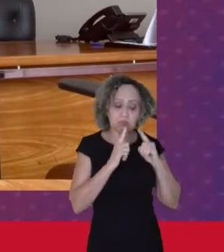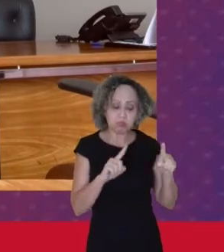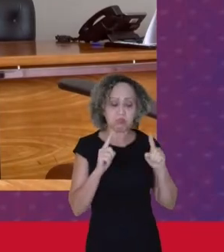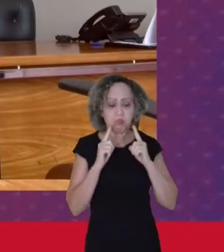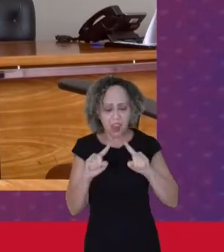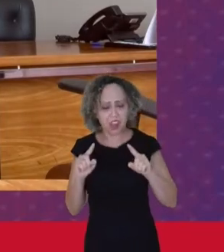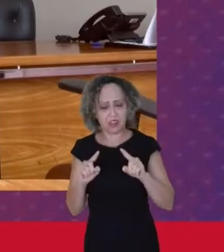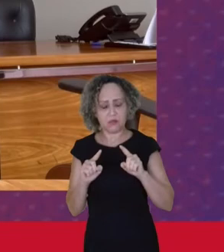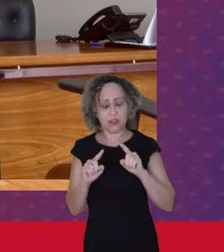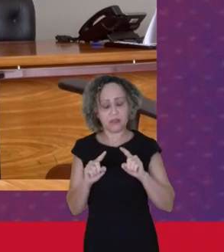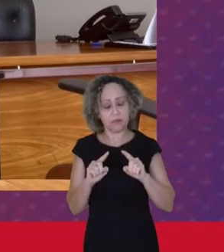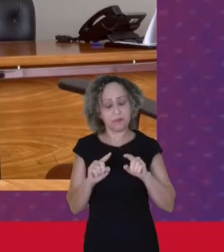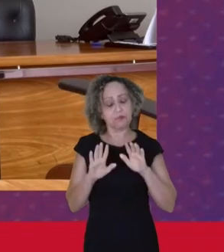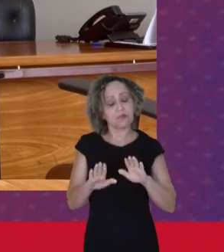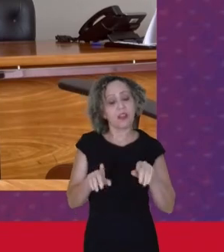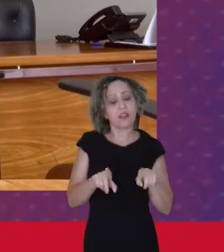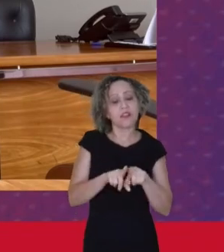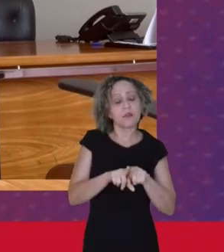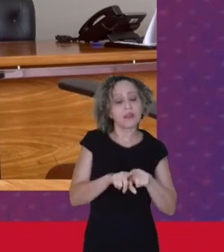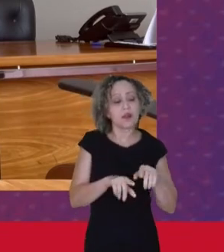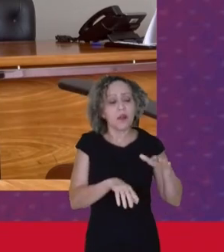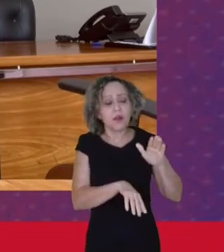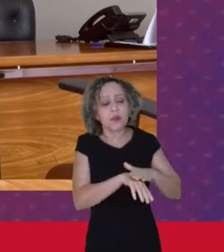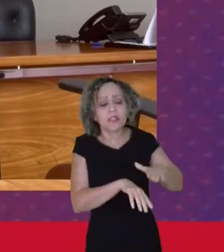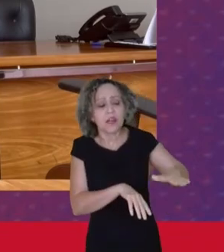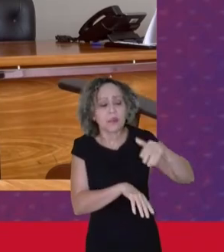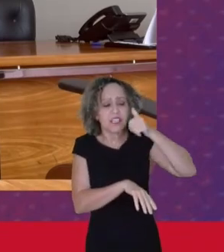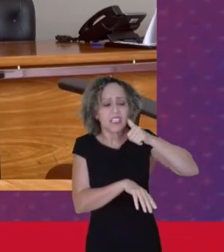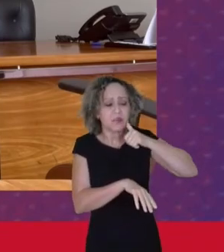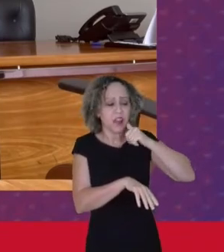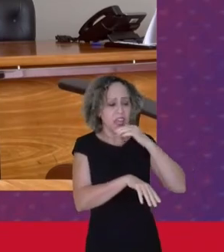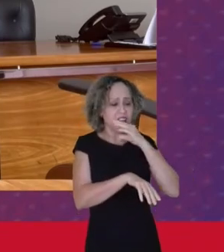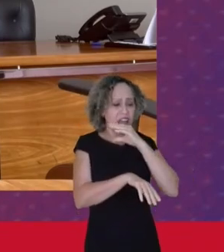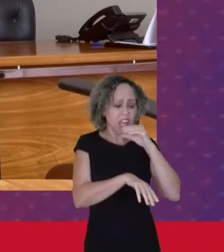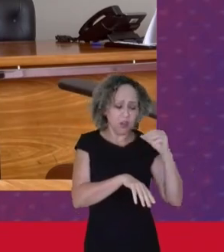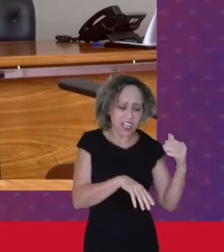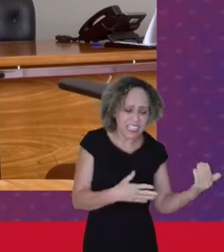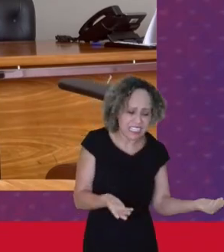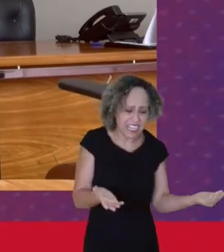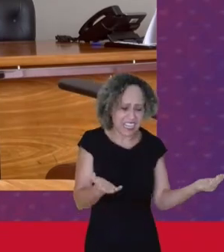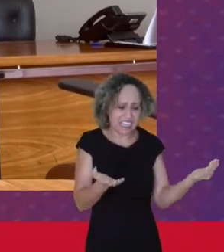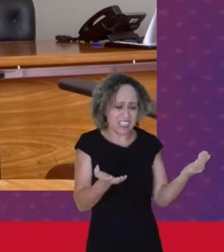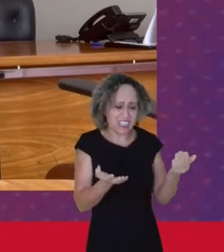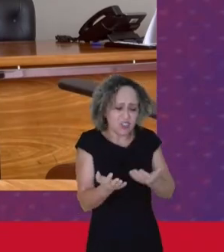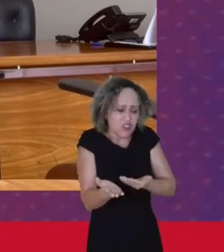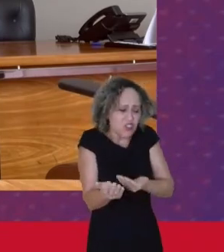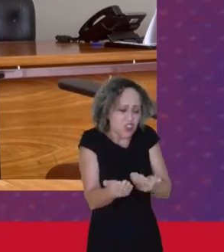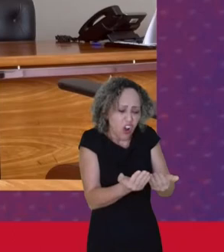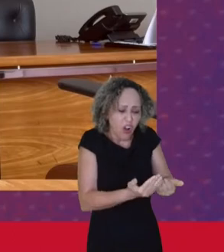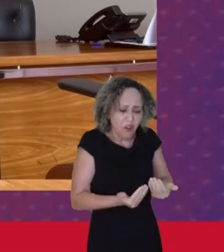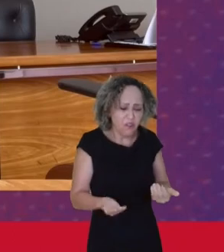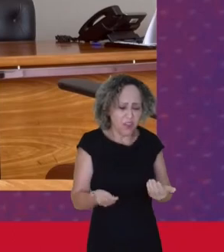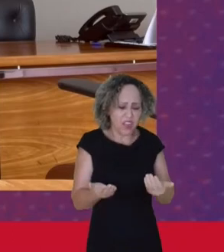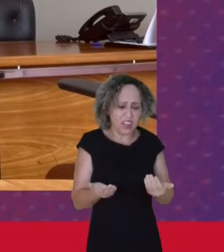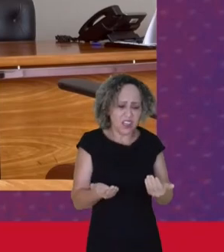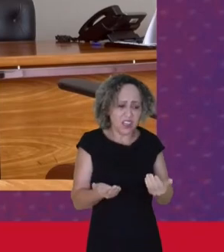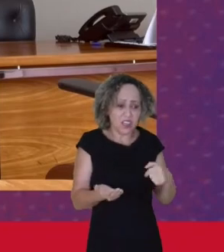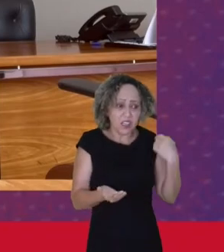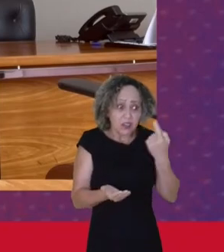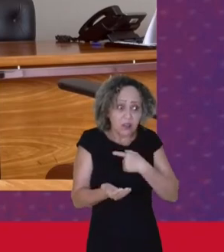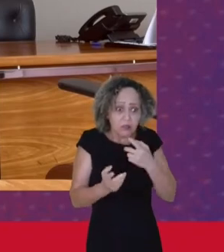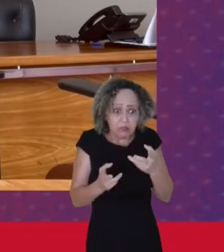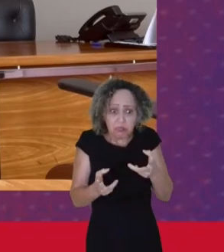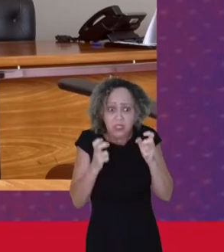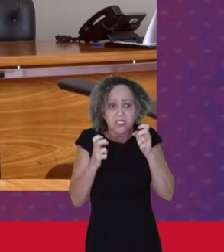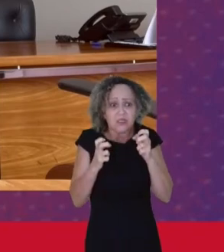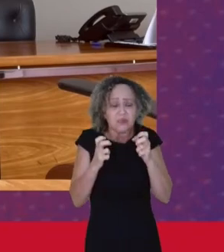pegava esse público, essas mulheres, essas adolescentes e pré-adolescentes mais jovens. E que a gente percebia assim,